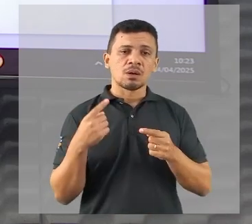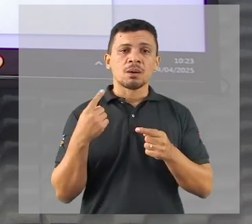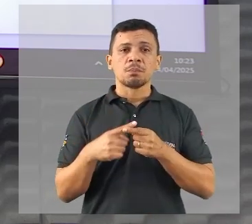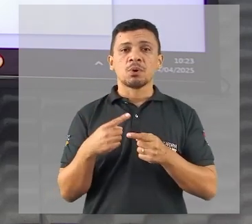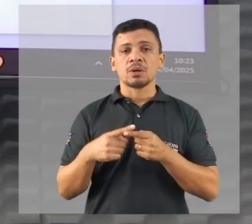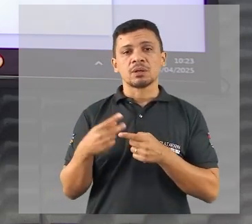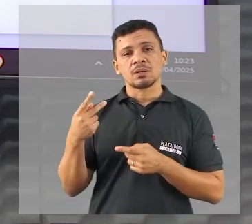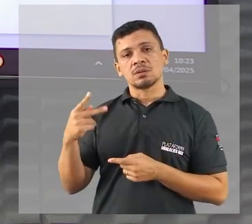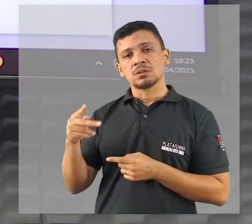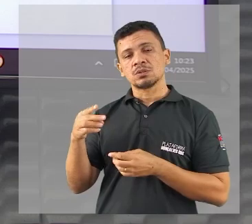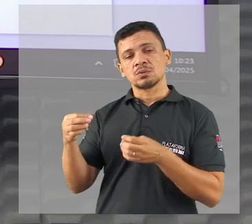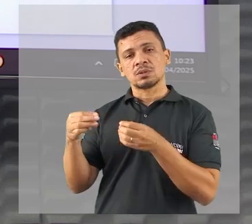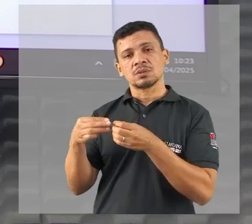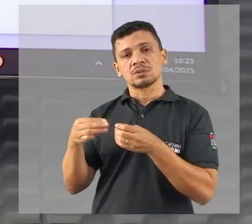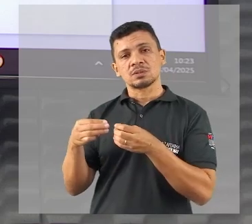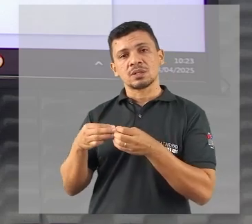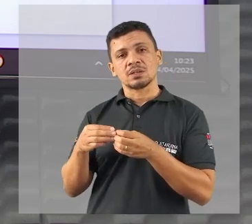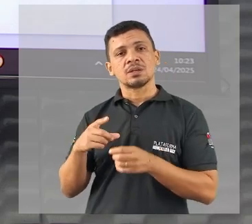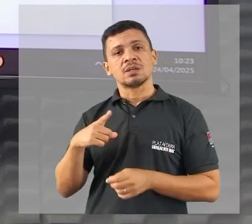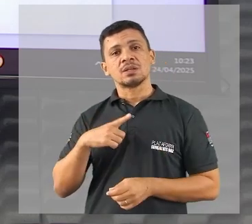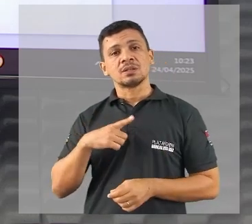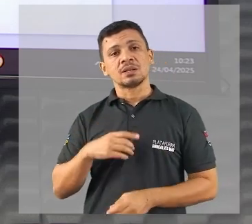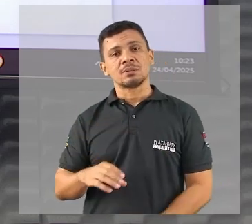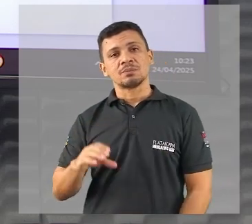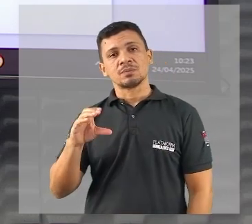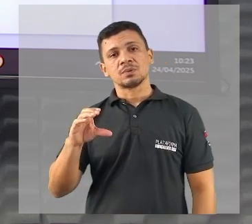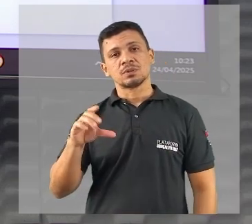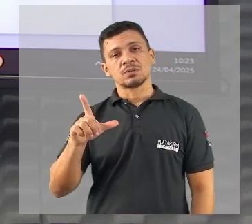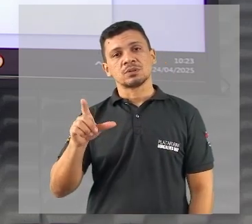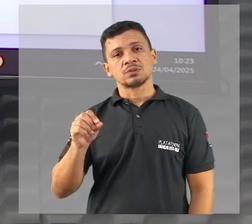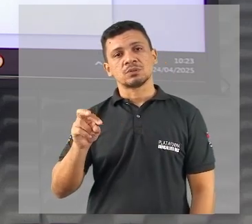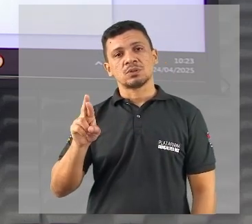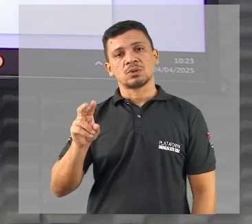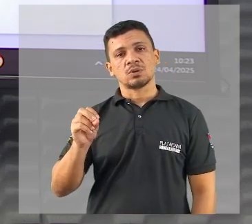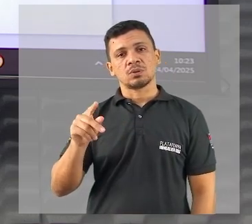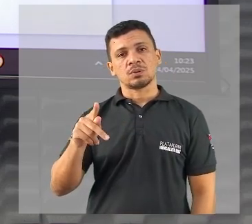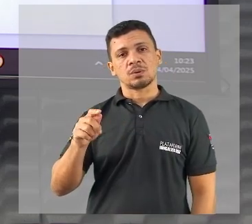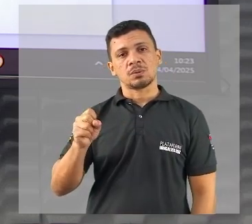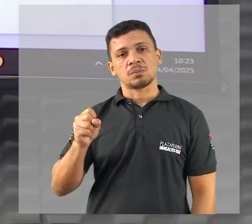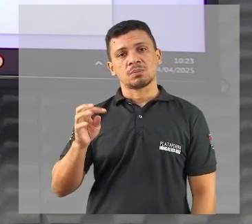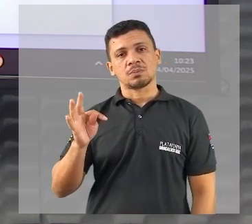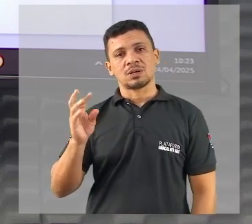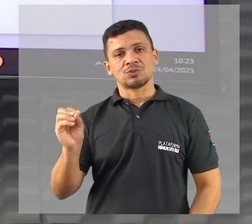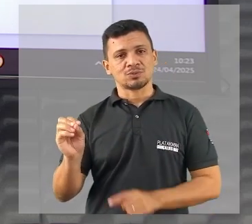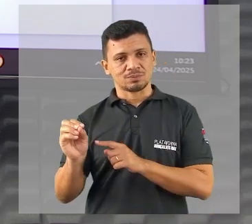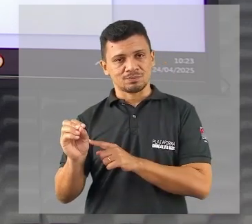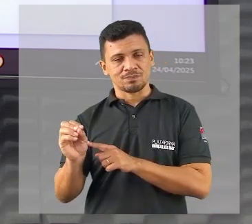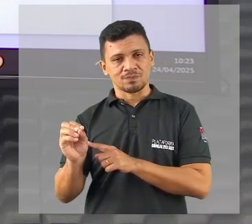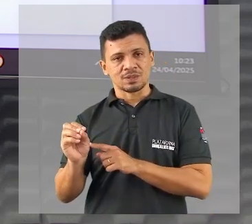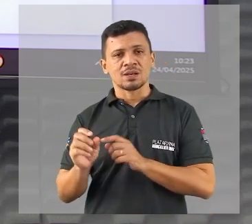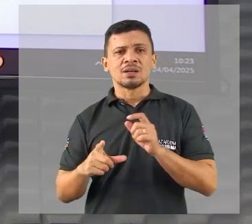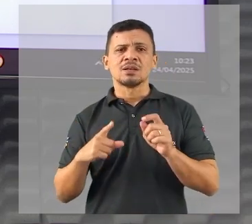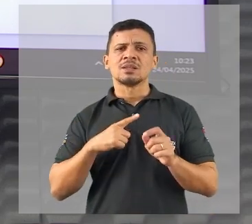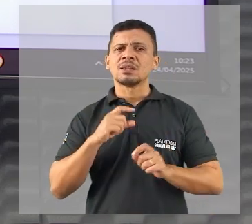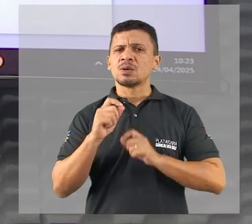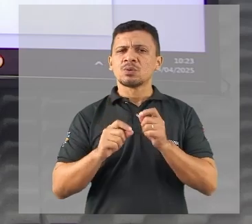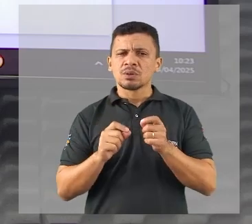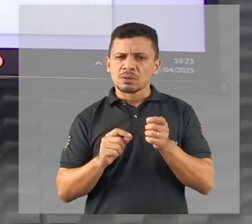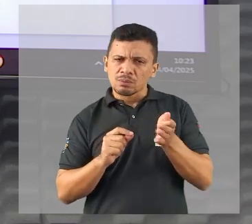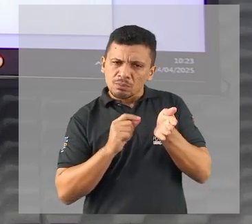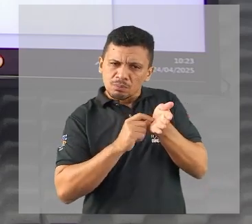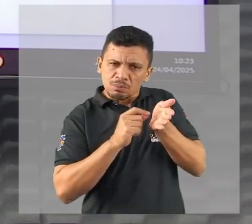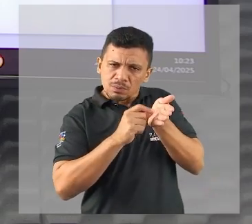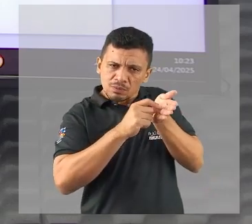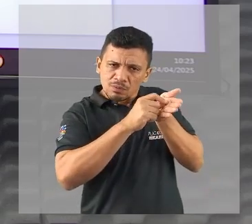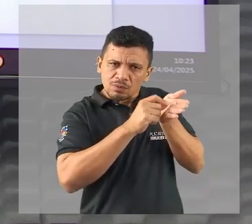suas células organelas chamadas de cloroplasto, que é onde tem a clorofila, né? Que é um pigmento que ajuda